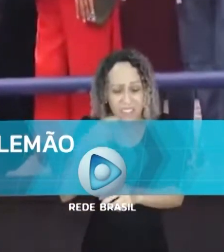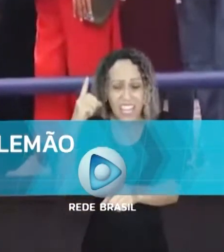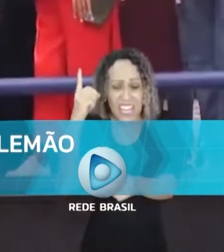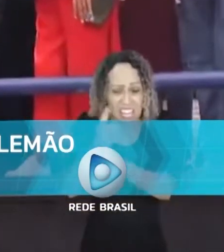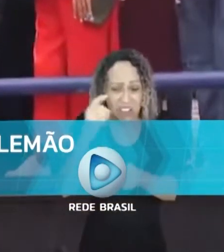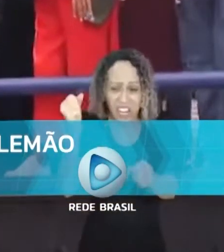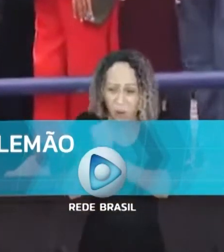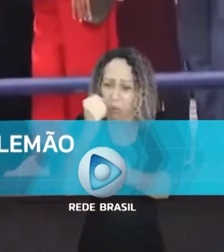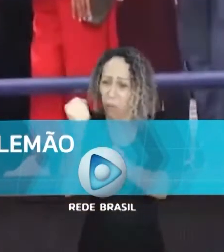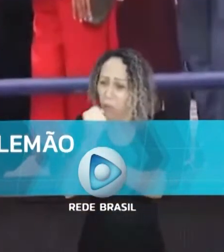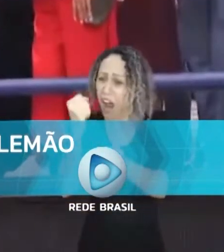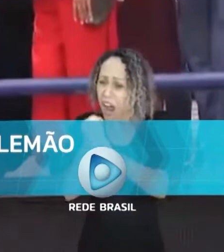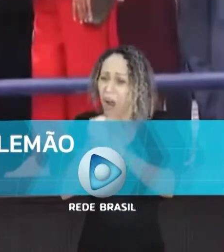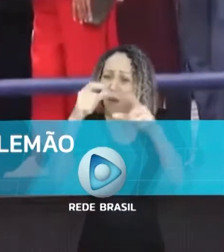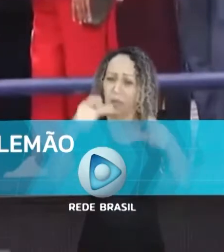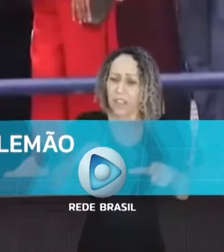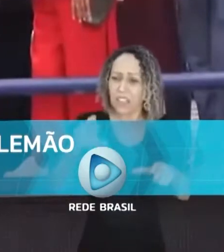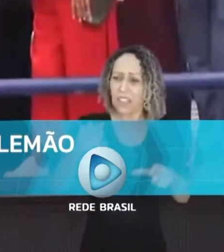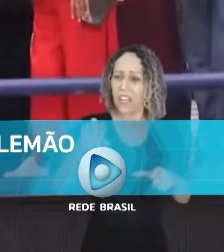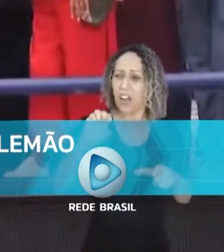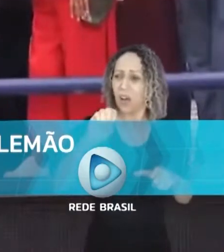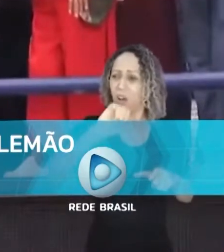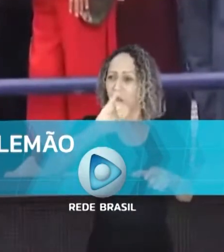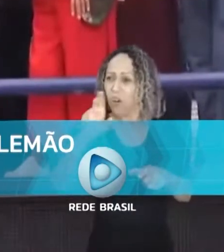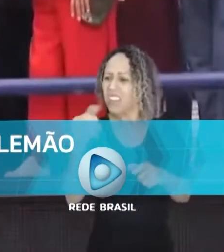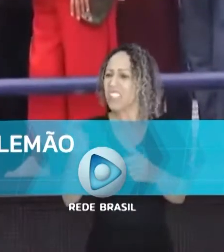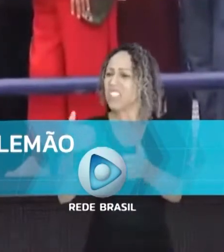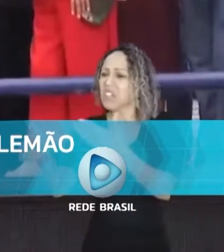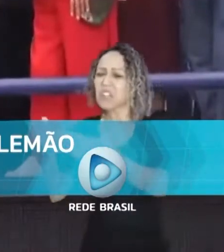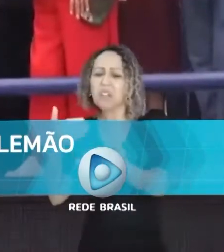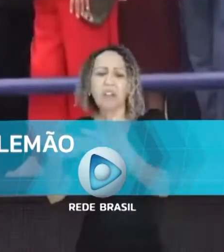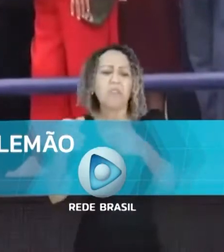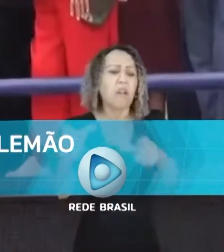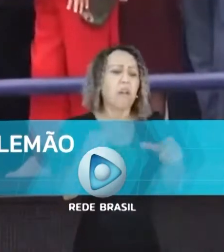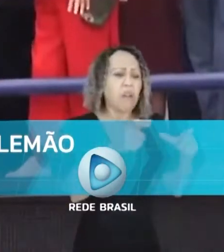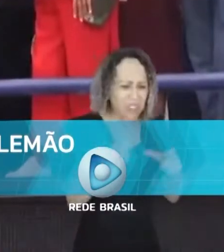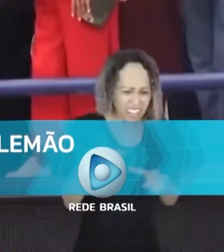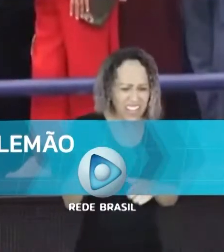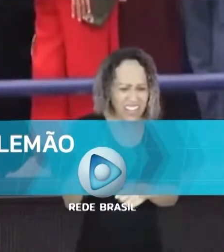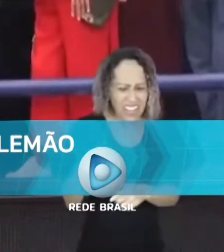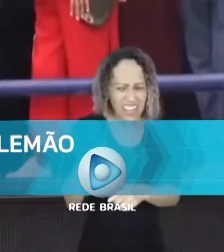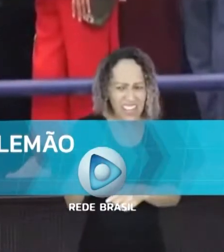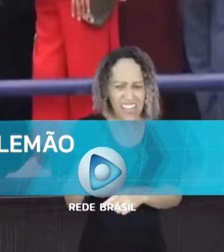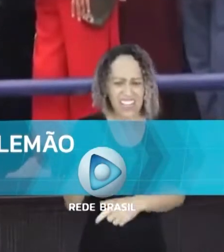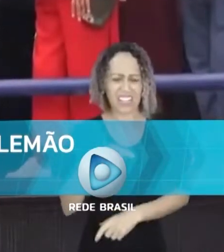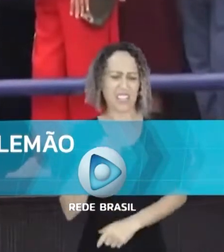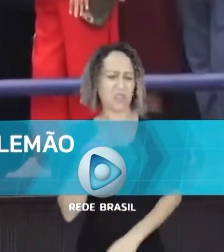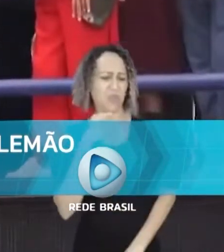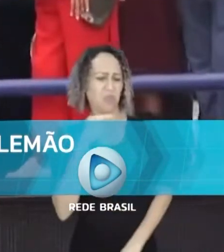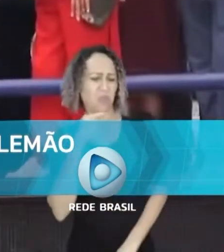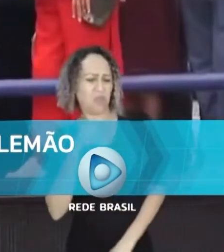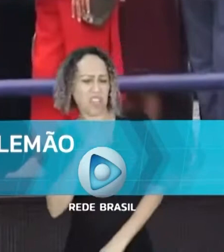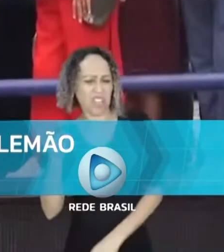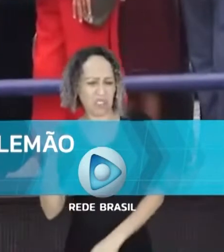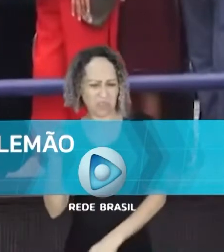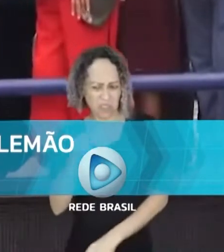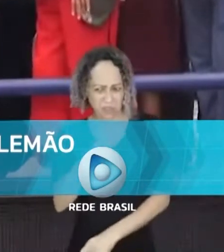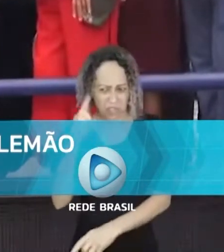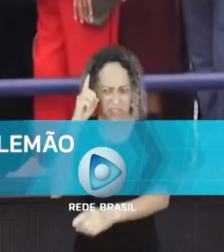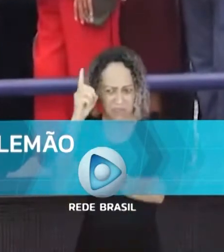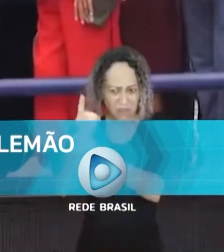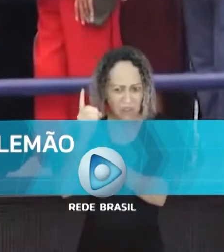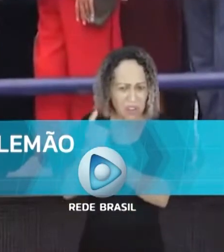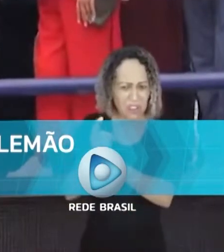encontrar alguma obra dele em algum lugar desse estado. Porque, na verdade, ele vive